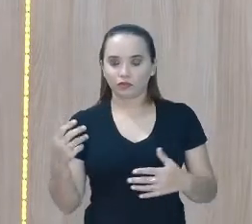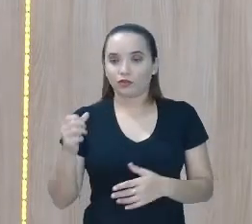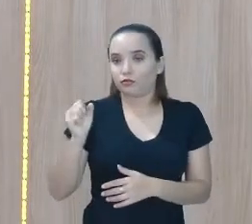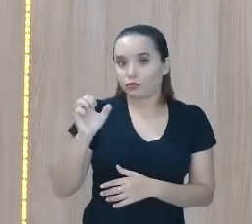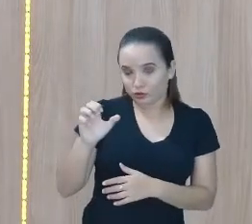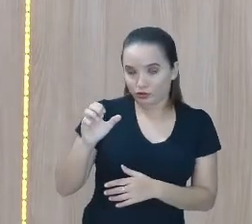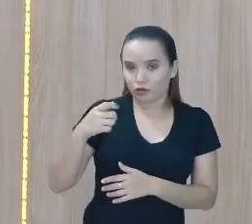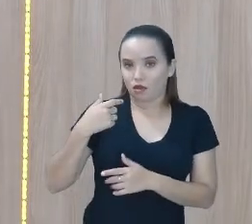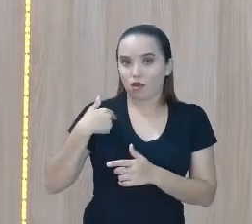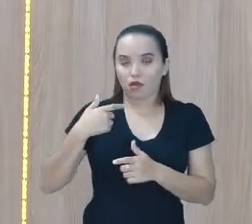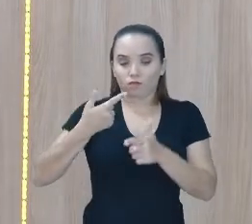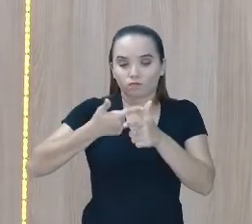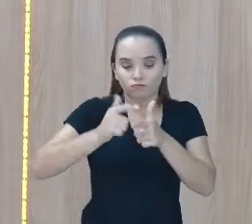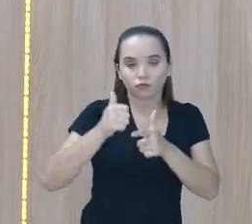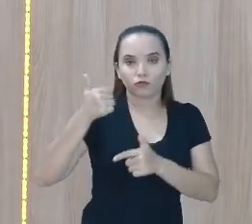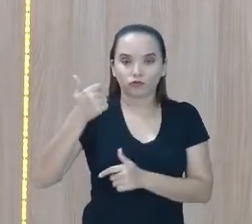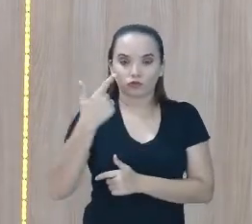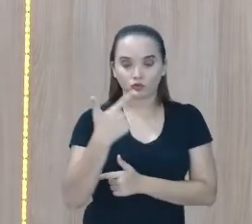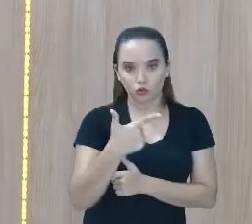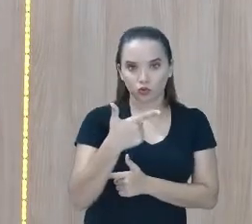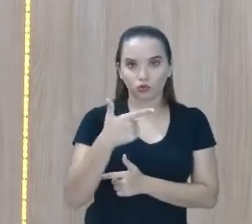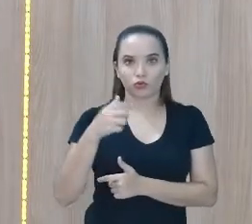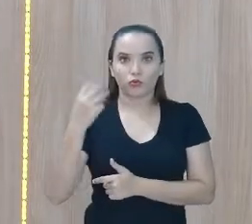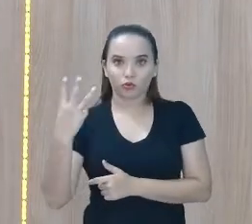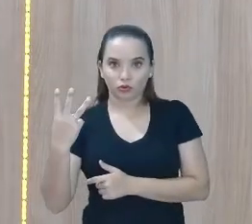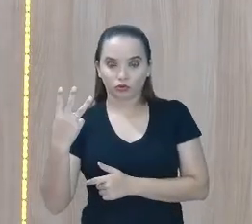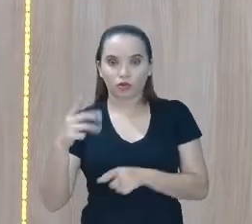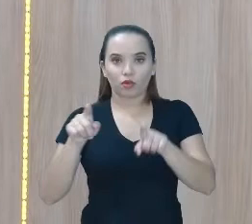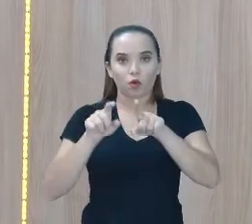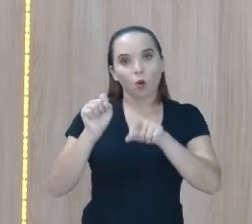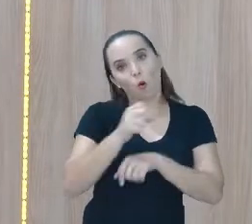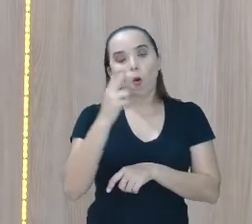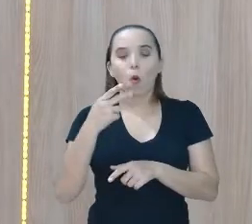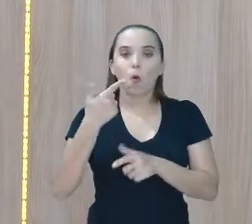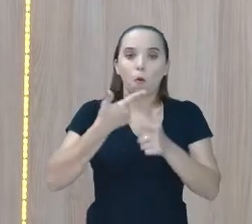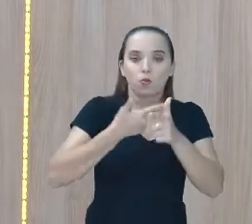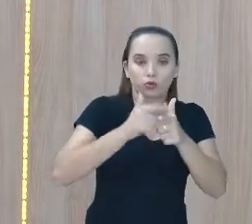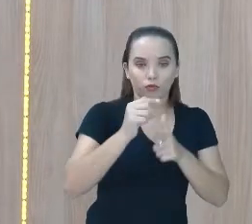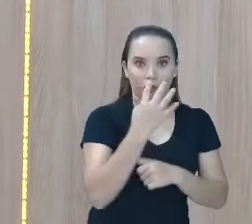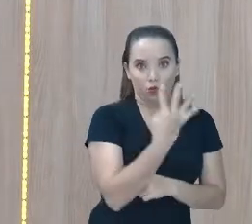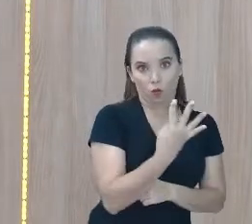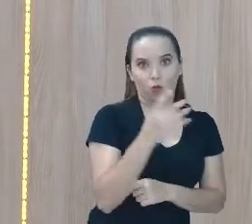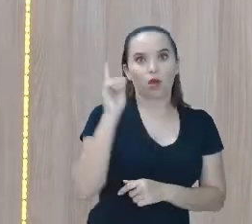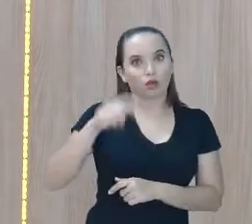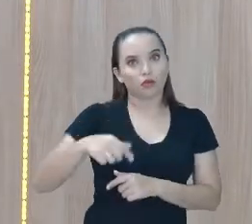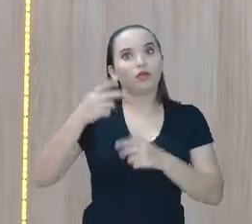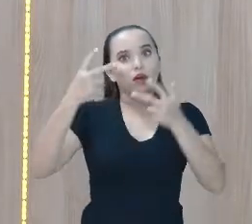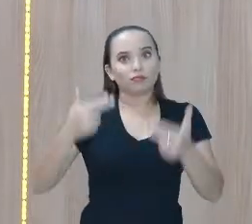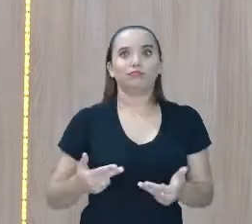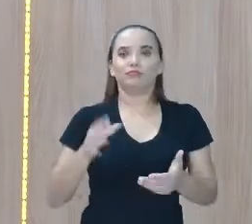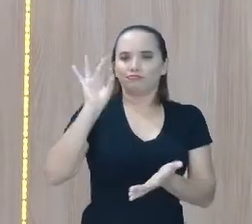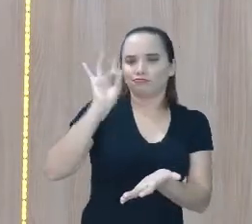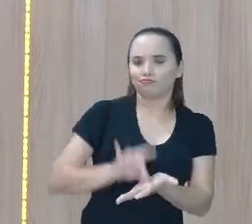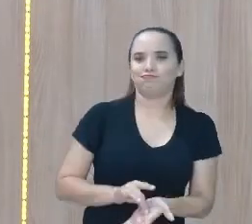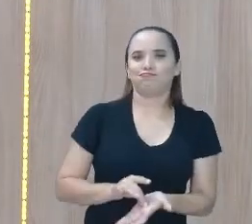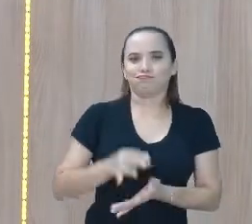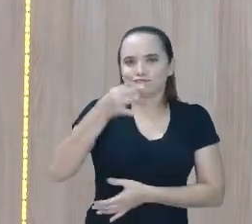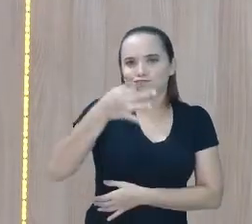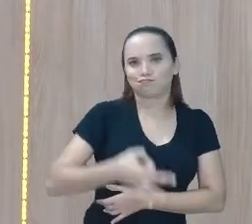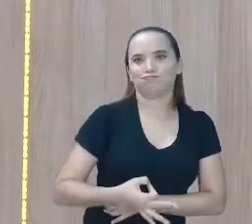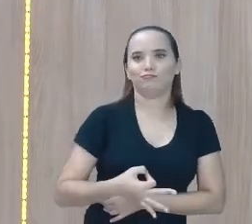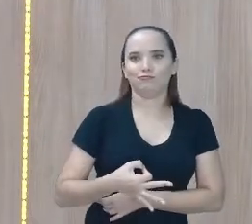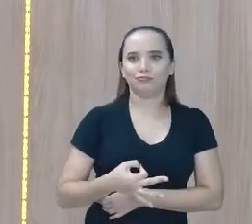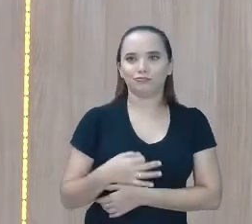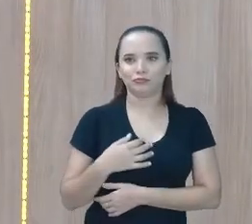por 3 ou divido 12 por 4, essa divisão vai dar exata, que foi o que apareceu logo aqui do lado,